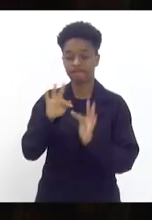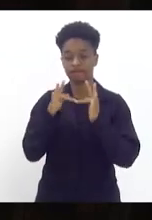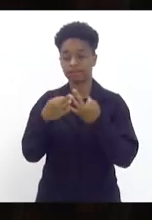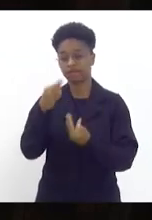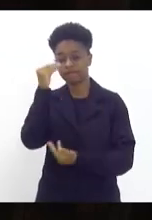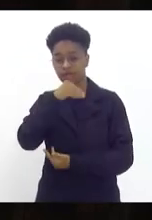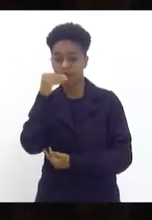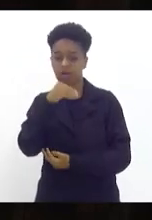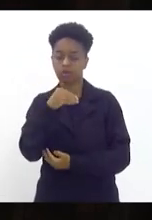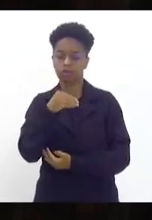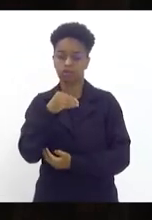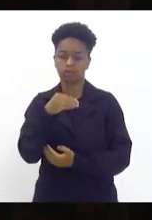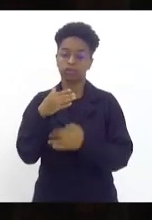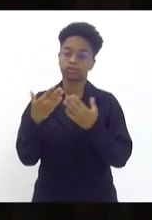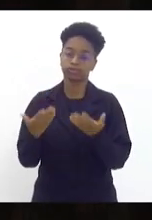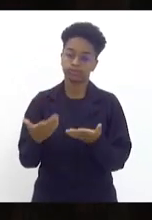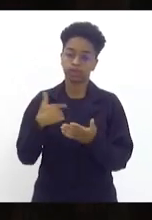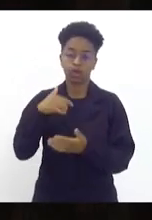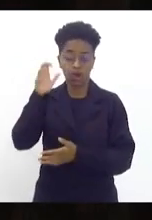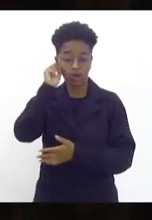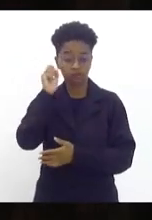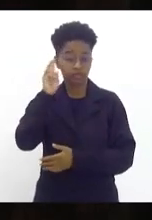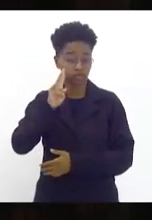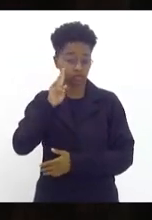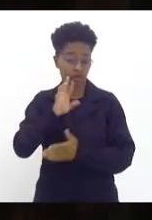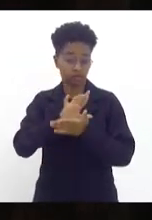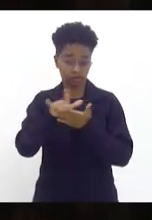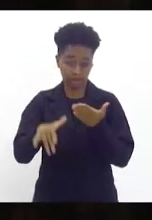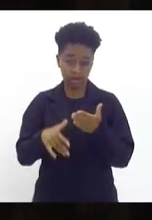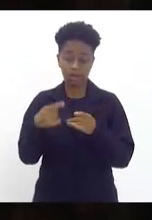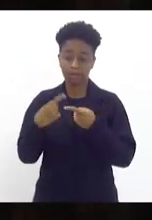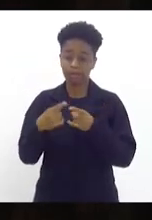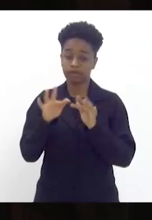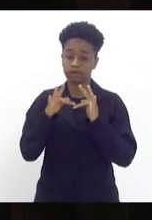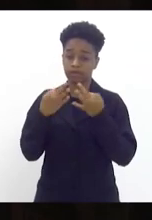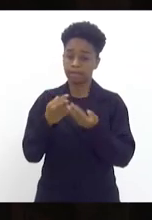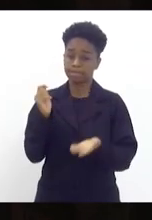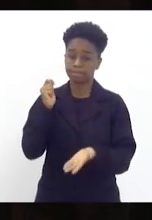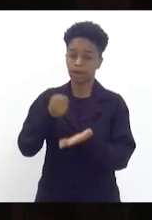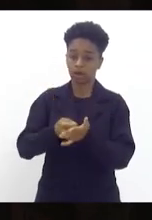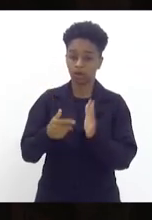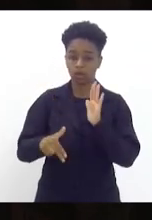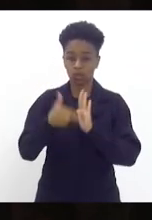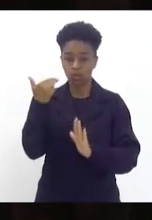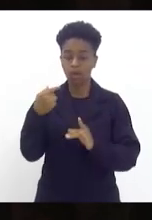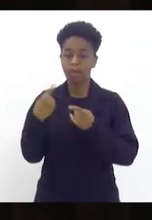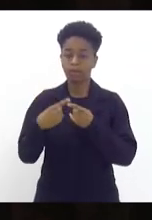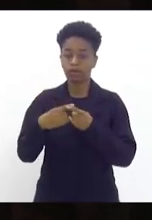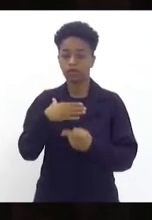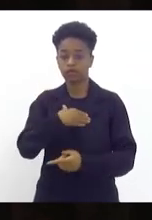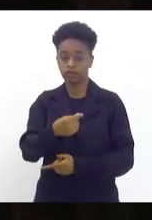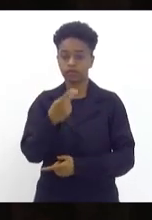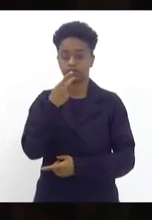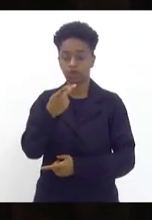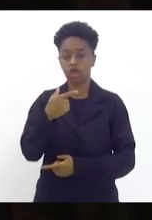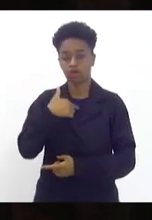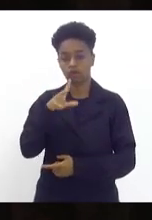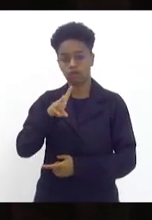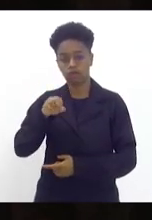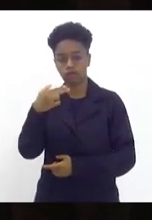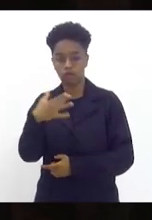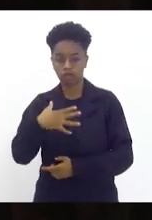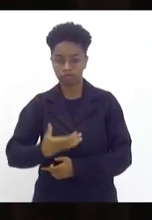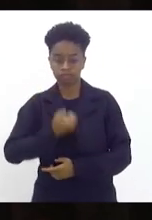tem... E olha, eu ouvi cada história de pai até que pagou uma operação, porque o filho falou que ia se suicidar.